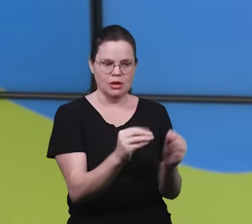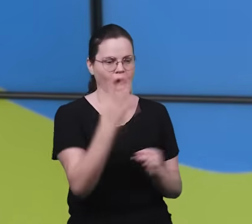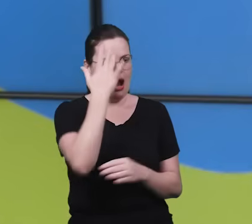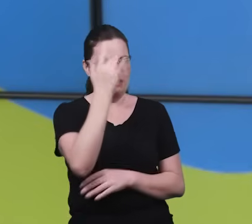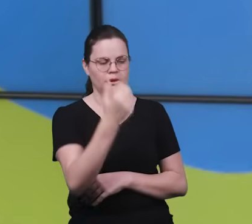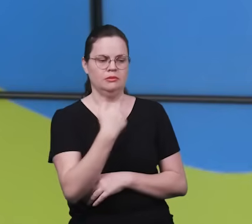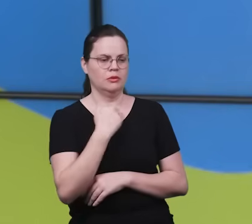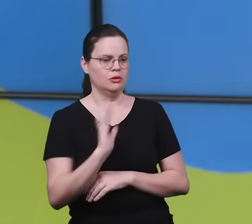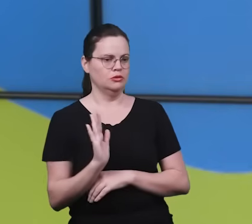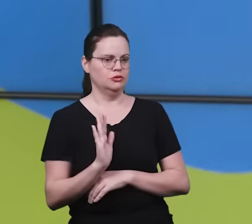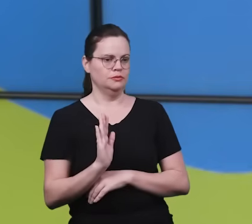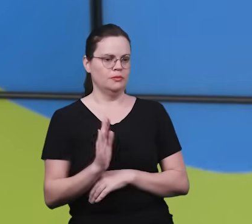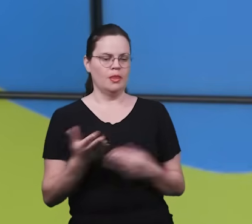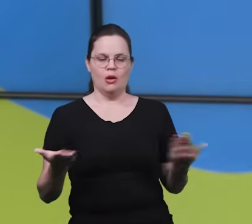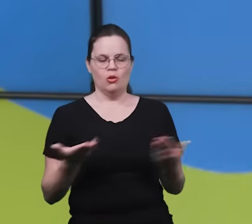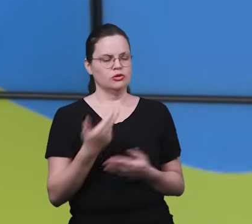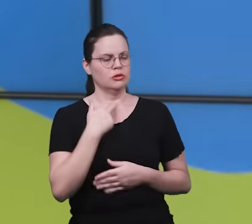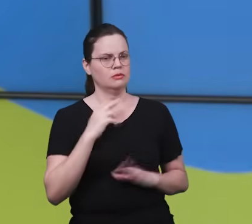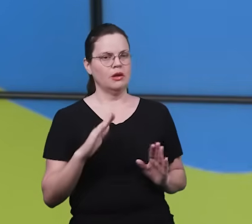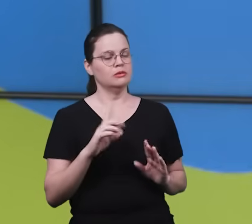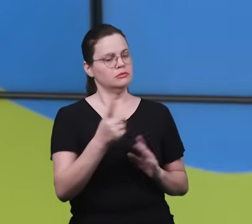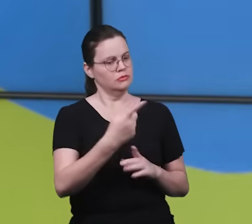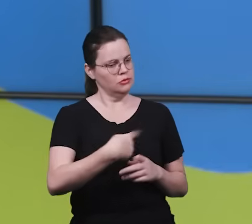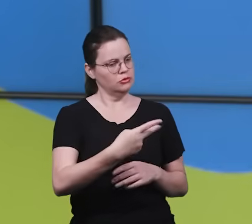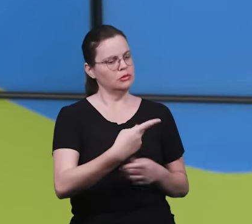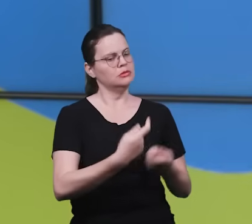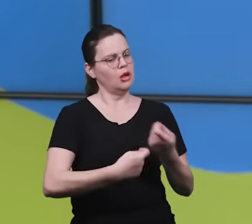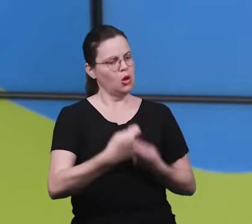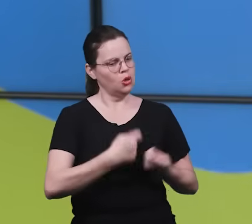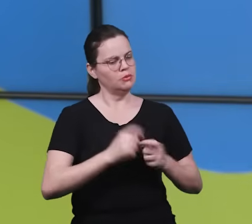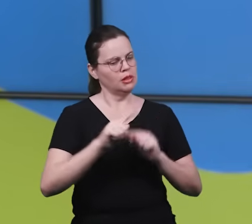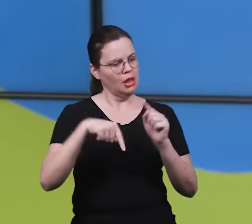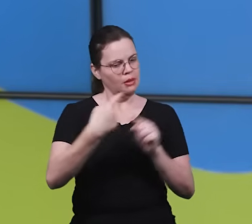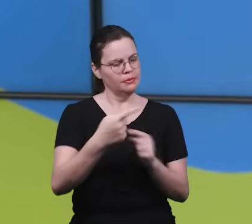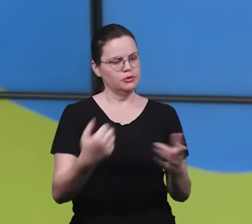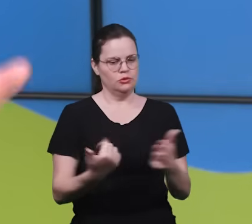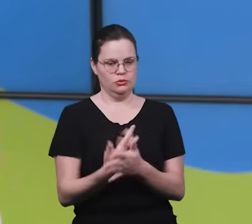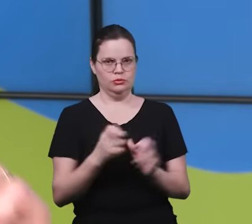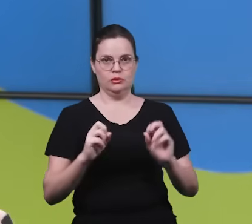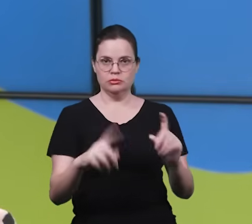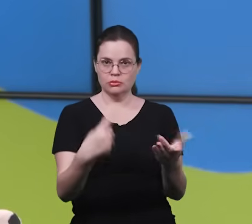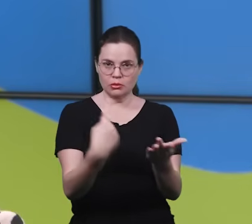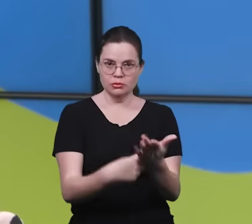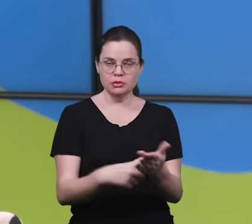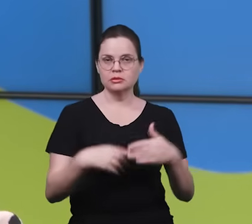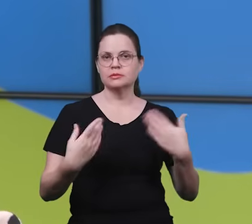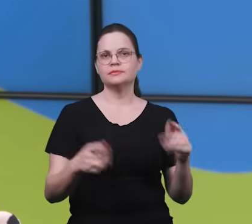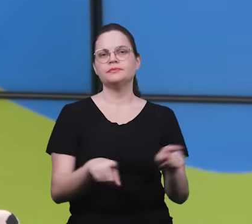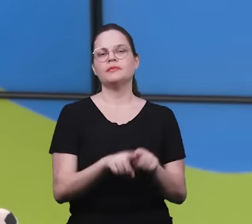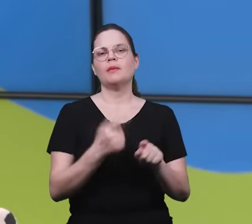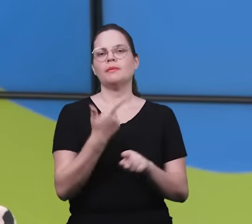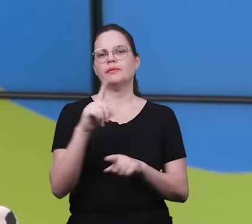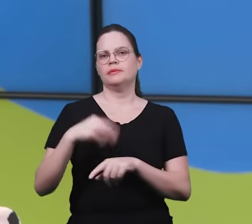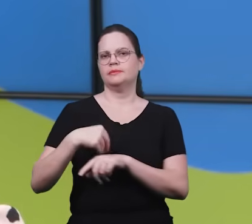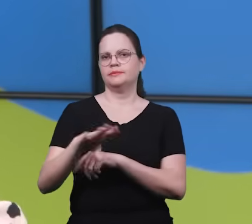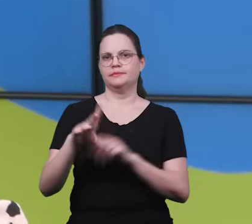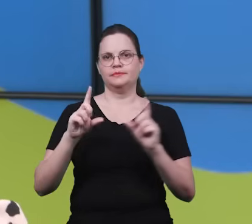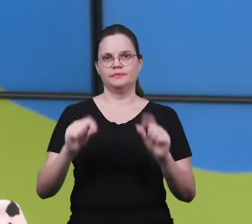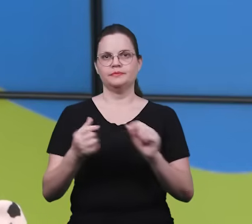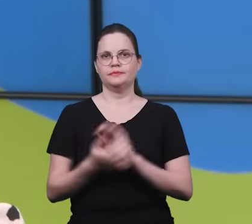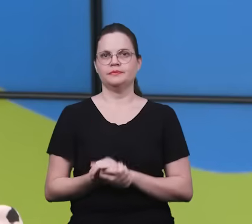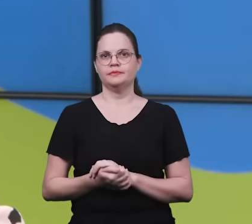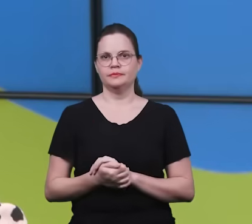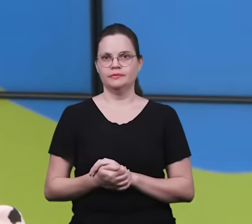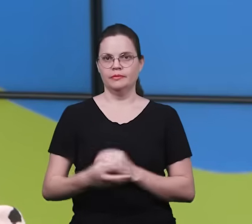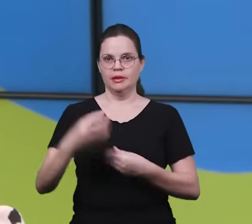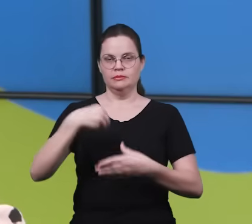eu não posso comprar. Nós vamos trabalhar, vamos economizar e futuramente eu posso comprar. Outra sugestão também é envolver a